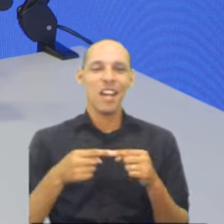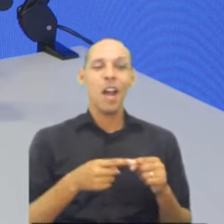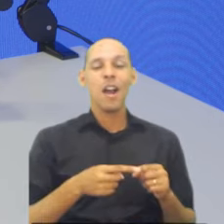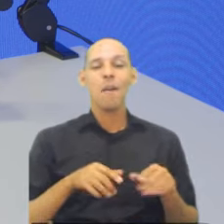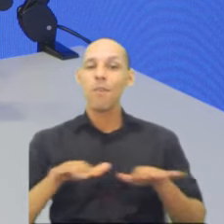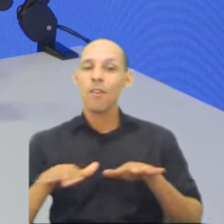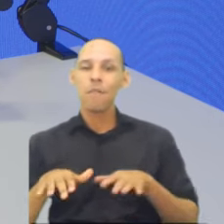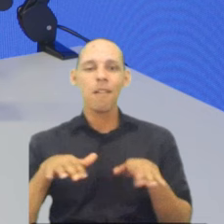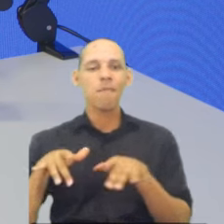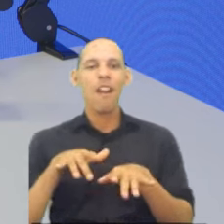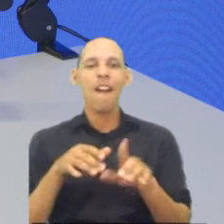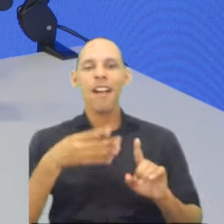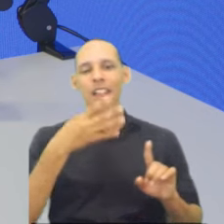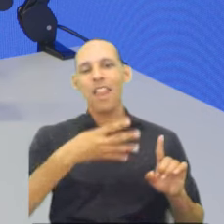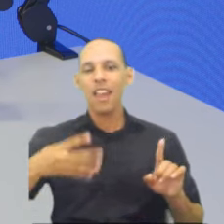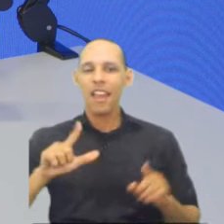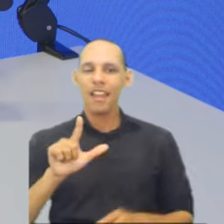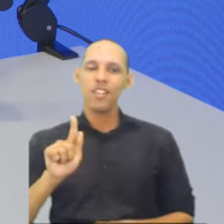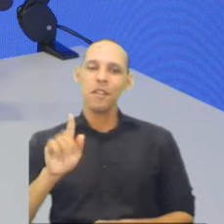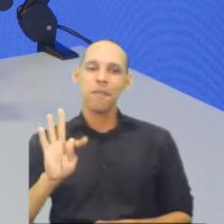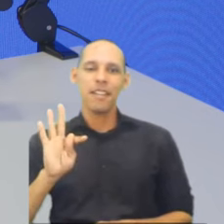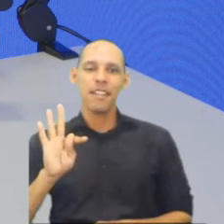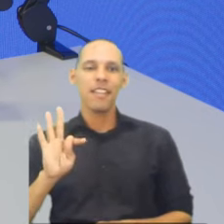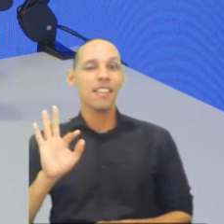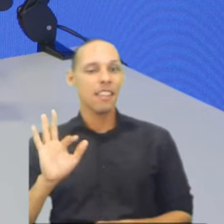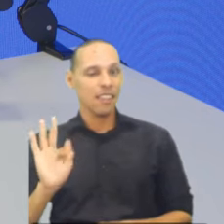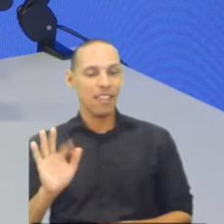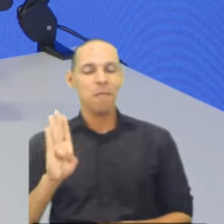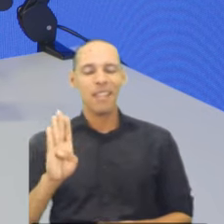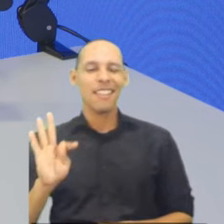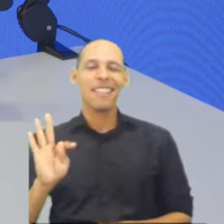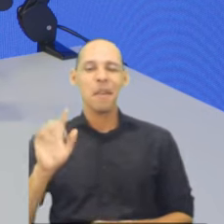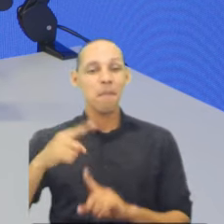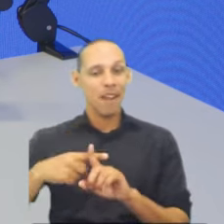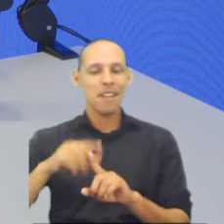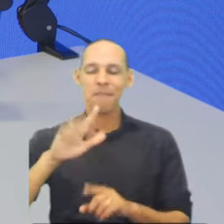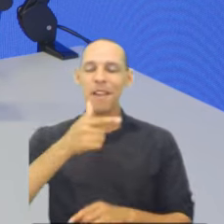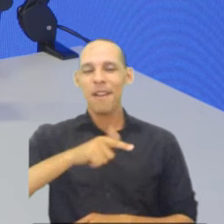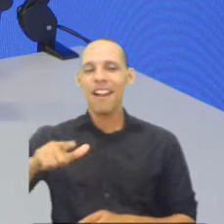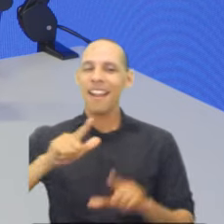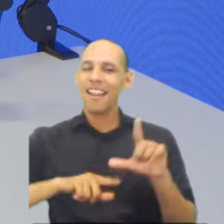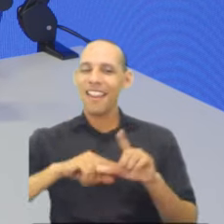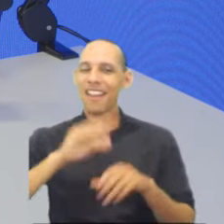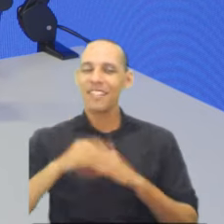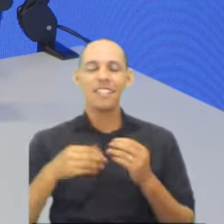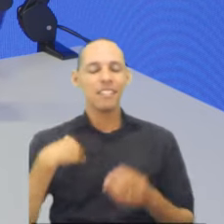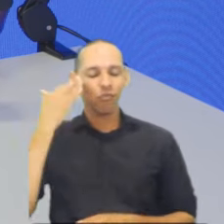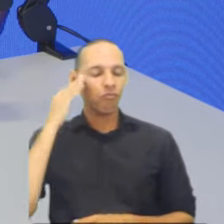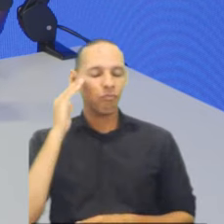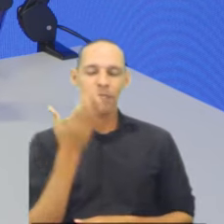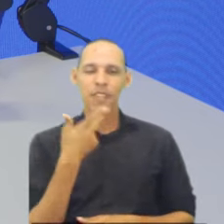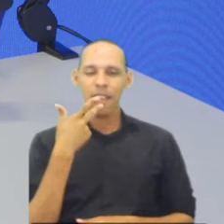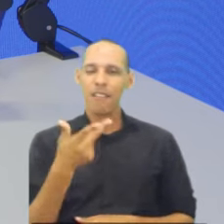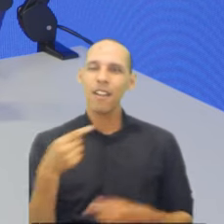movimento de paradas a gente usa a sigla LGBT mais que esse mais é é isso viram outras tá eu